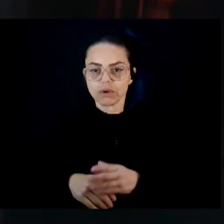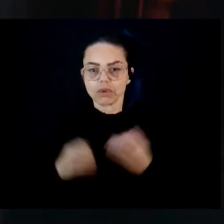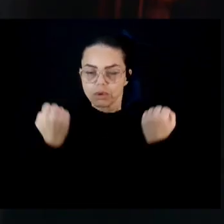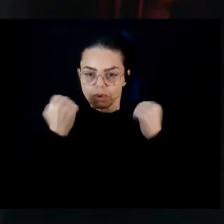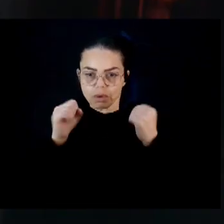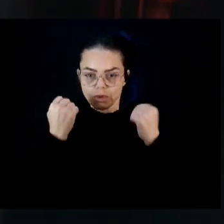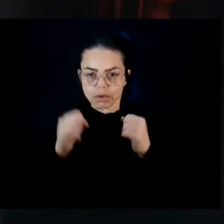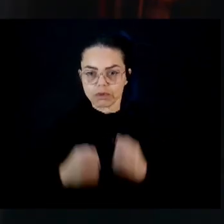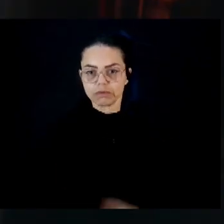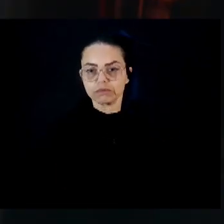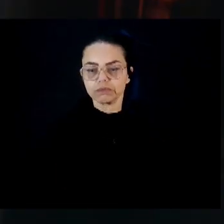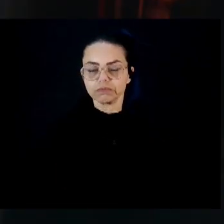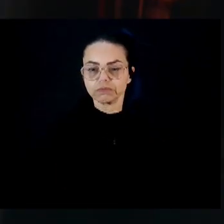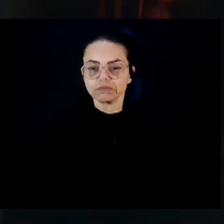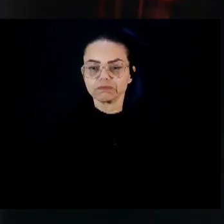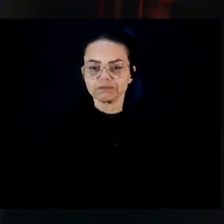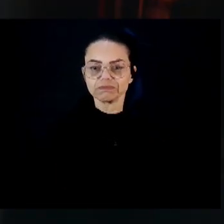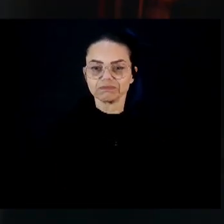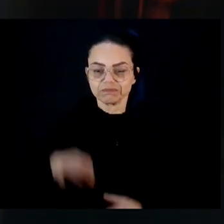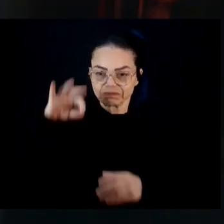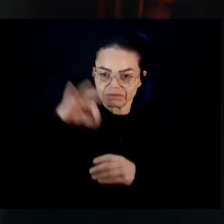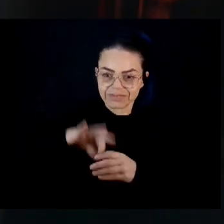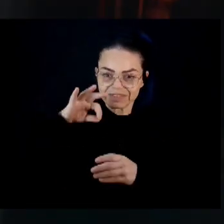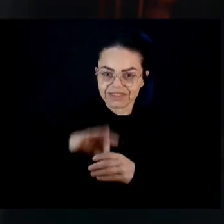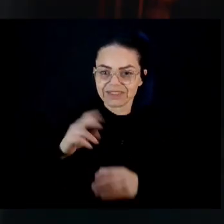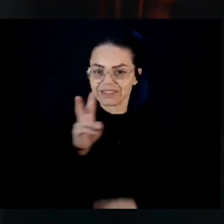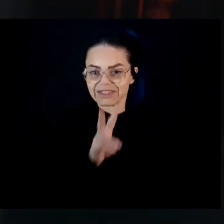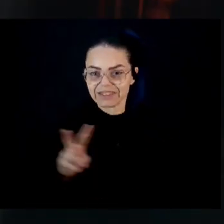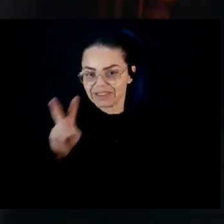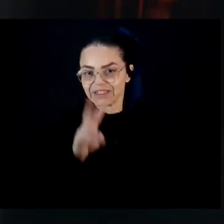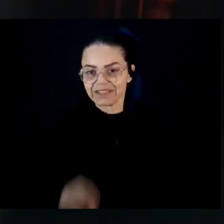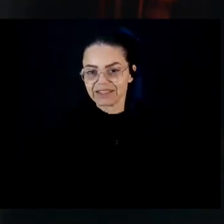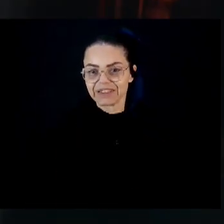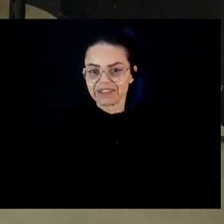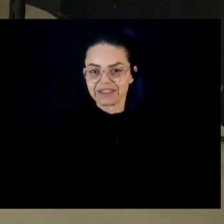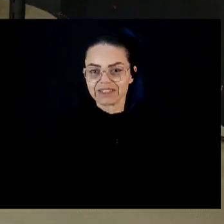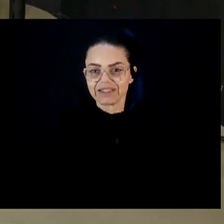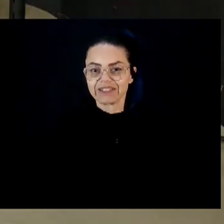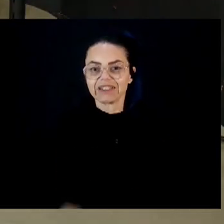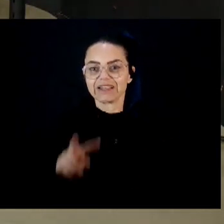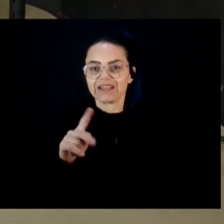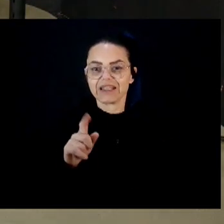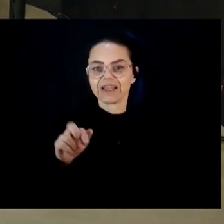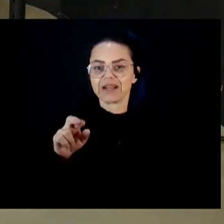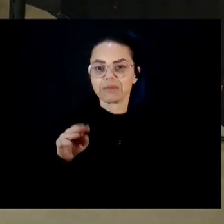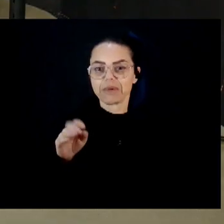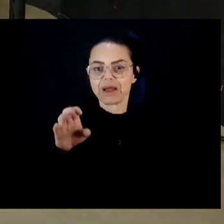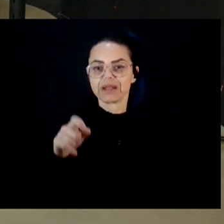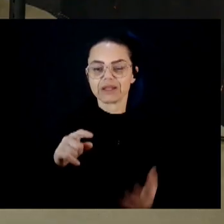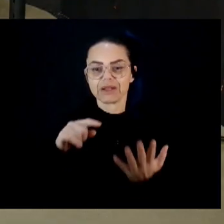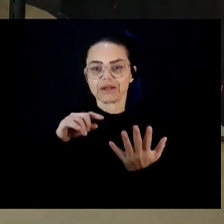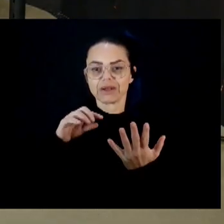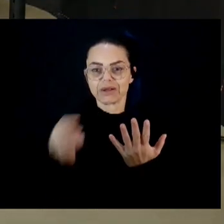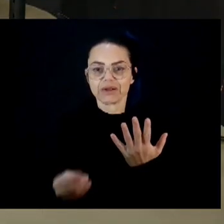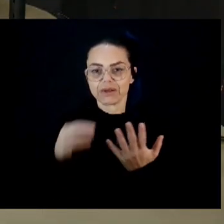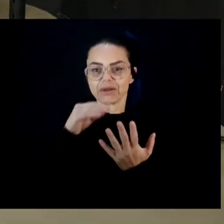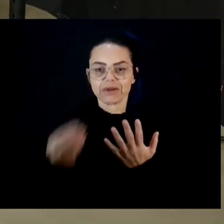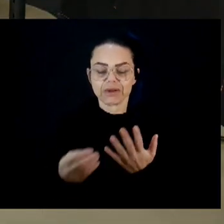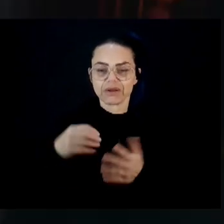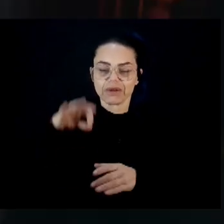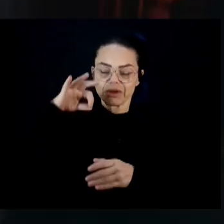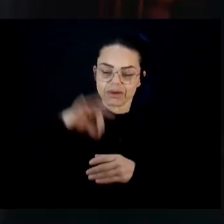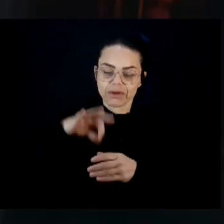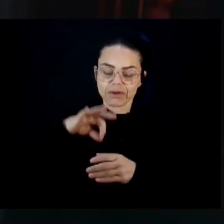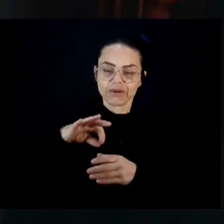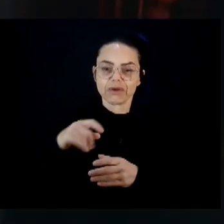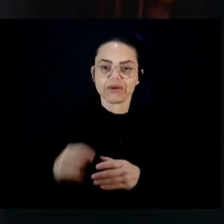mais as vitaminas, mais os suplementos herbais, que são os chás, né? Que a gente encontra aí muito facilmente